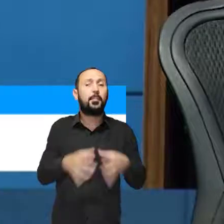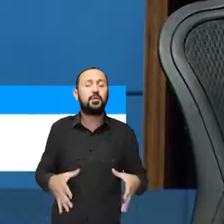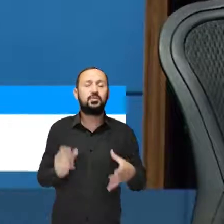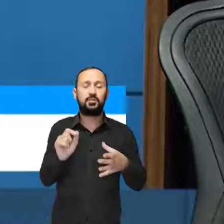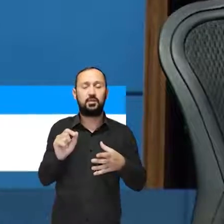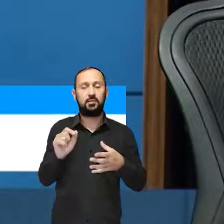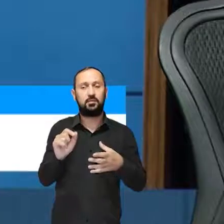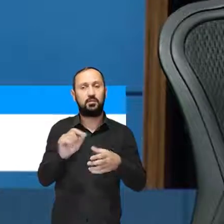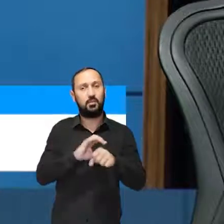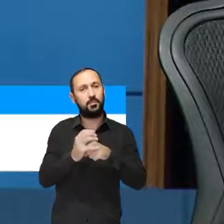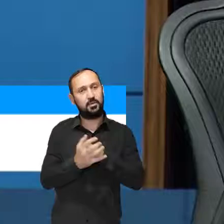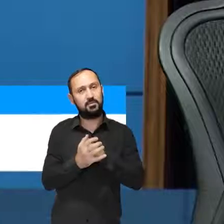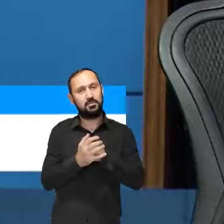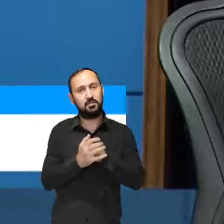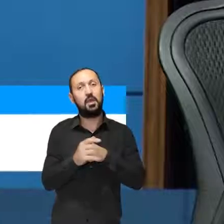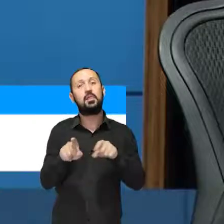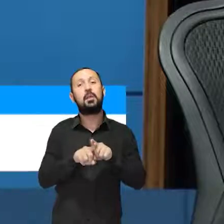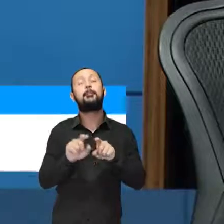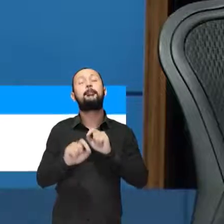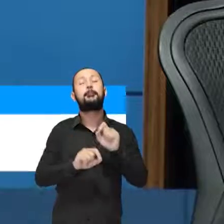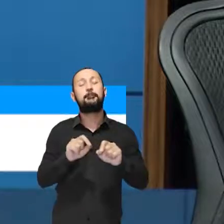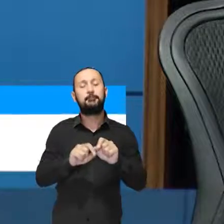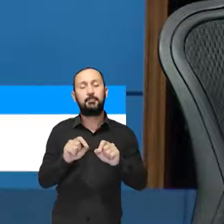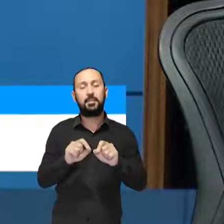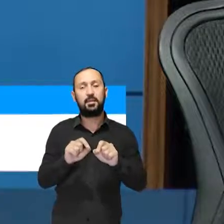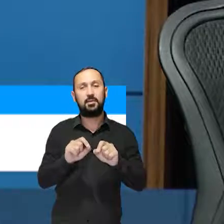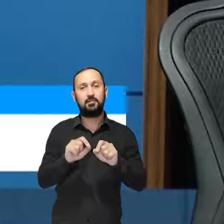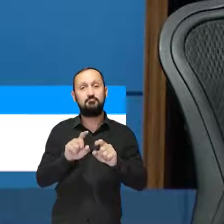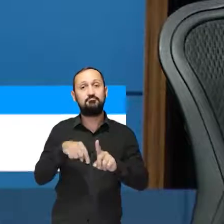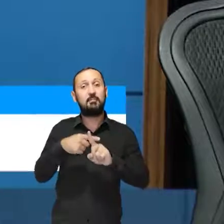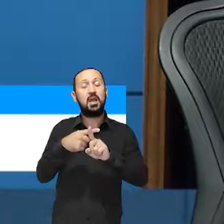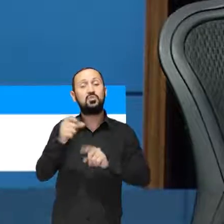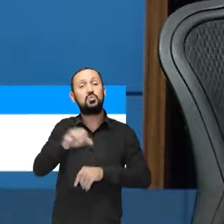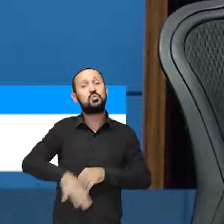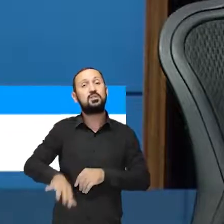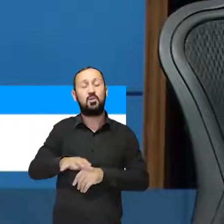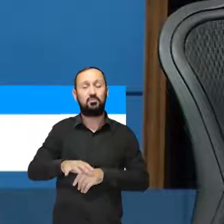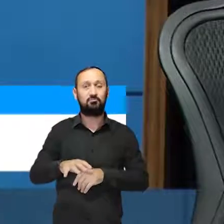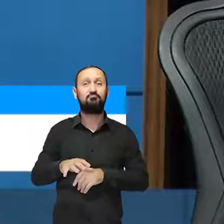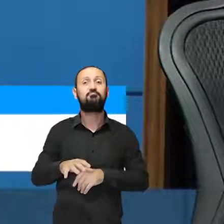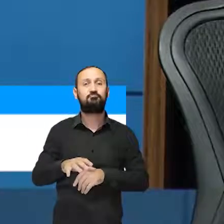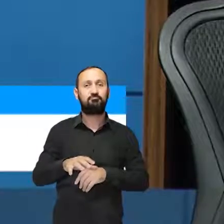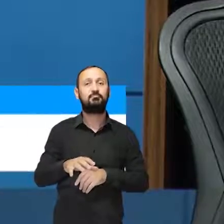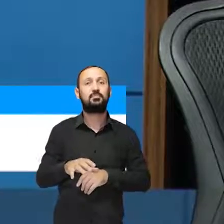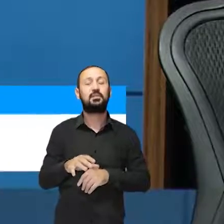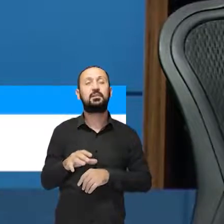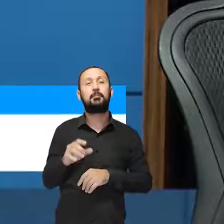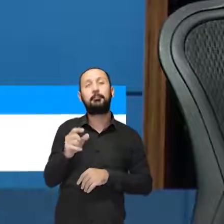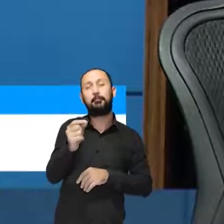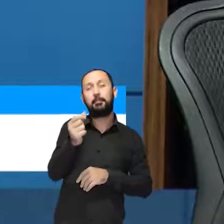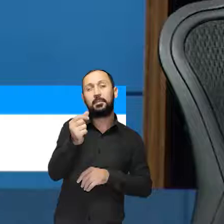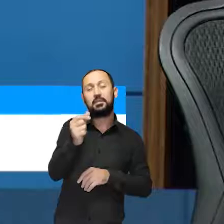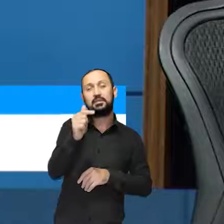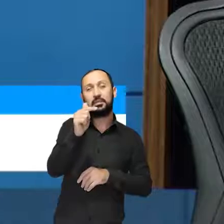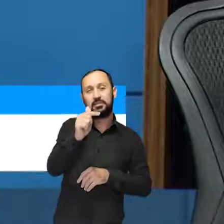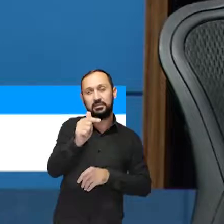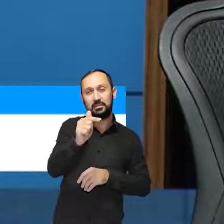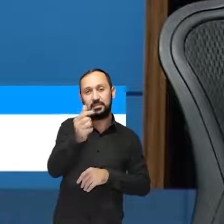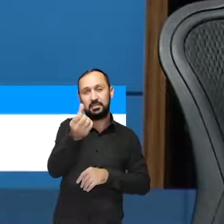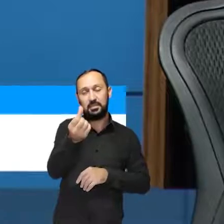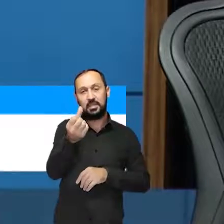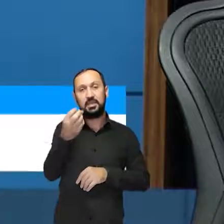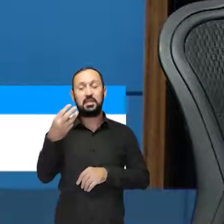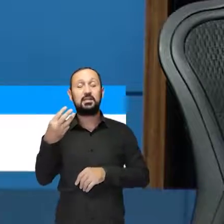que estão prejudicadas com a pandemia, e o Mais Social, projeto que atinge a cifra